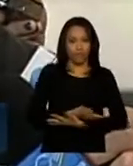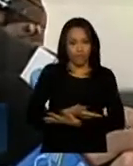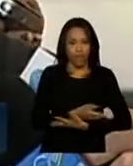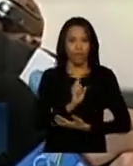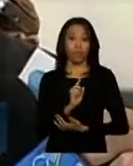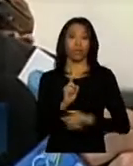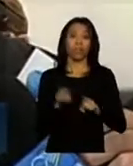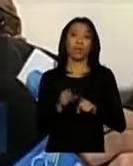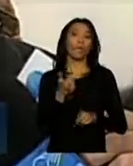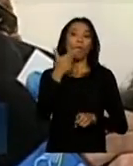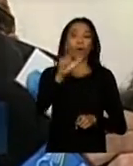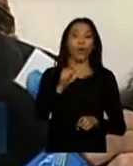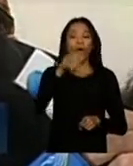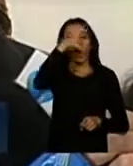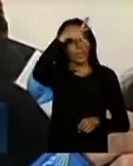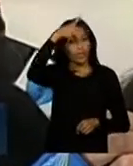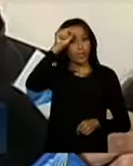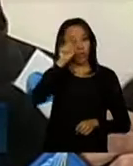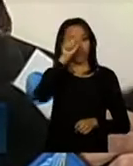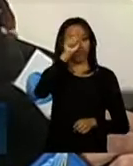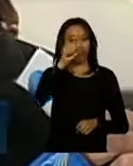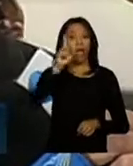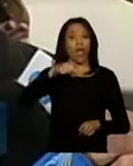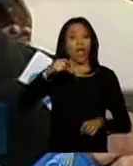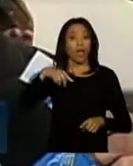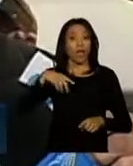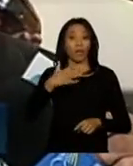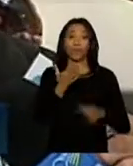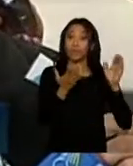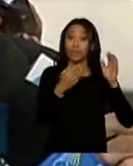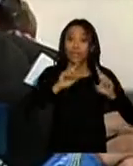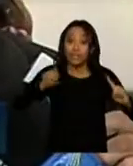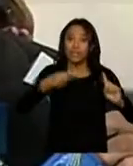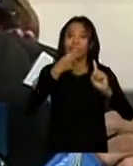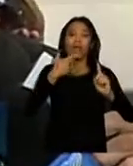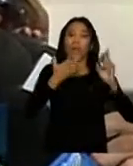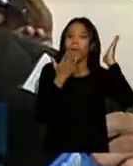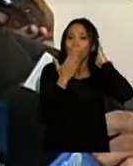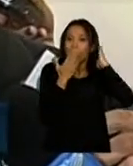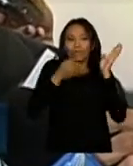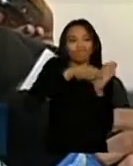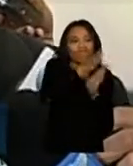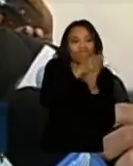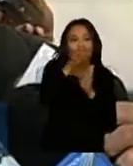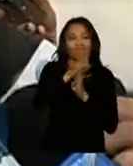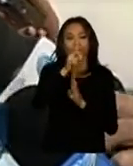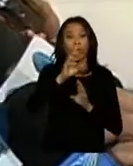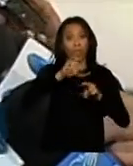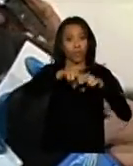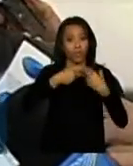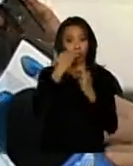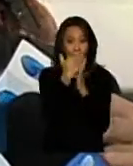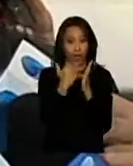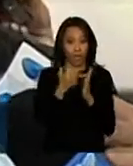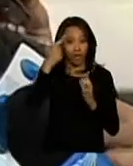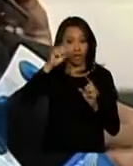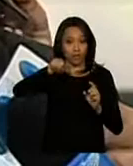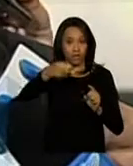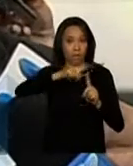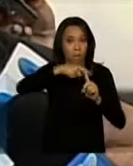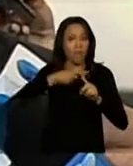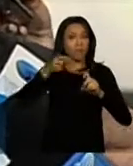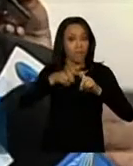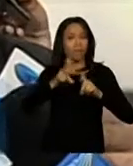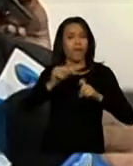Na região da Amazônica, um grande desafio é a população indígena. Por isso que o Mais Médicos vai levar médicos para todos